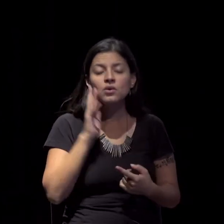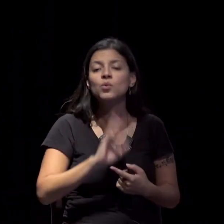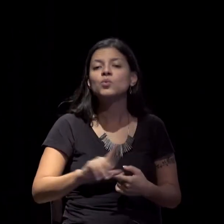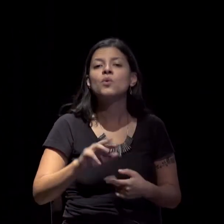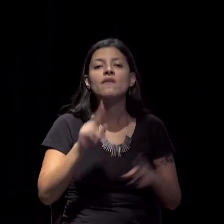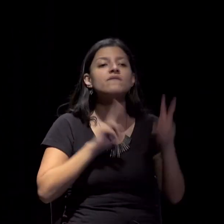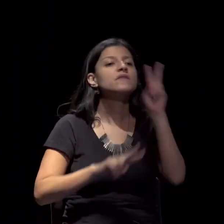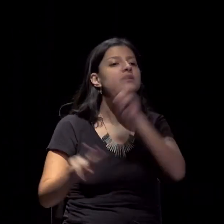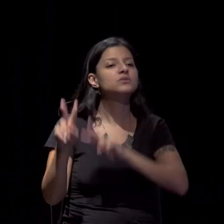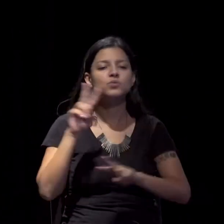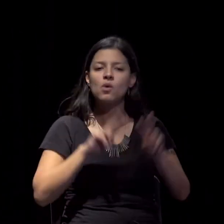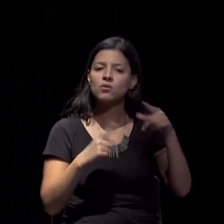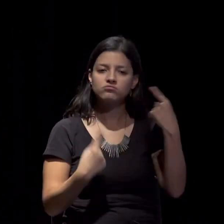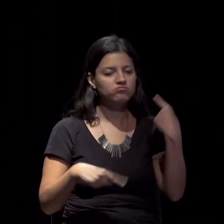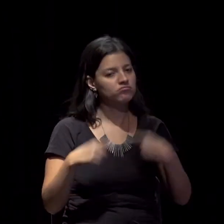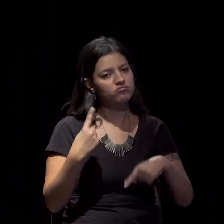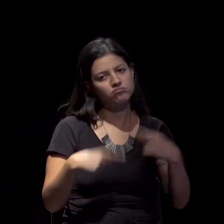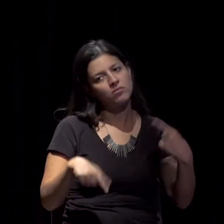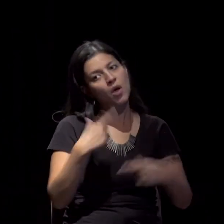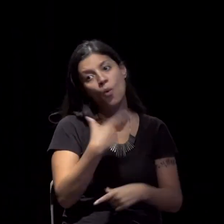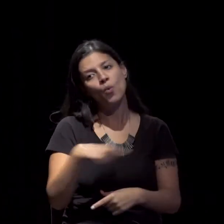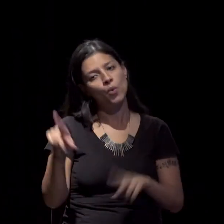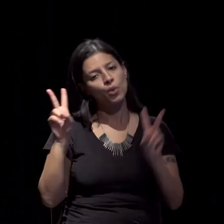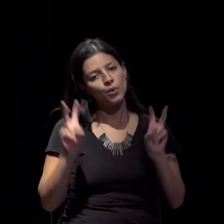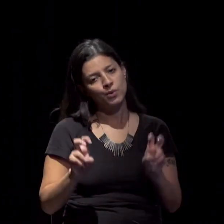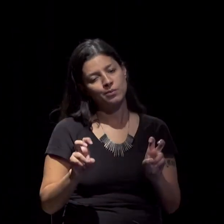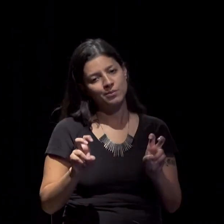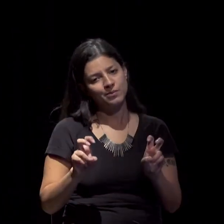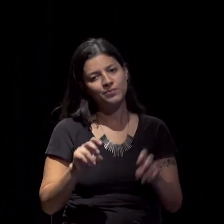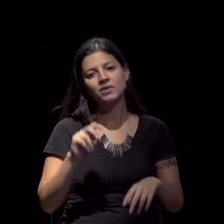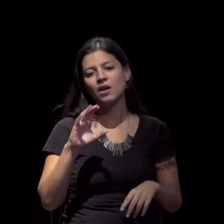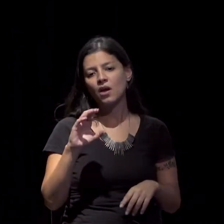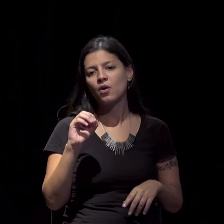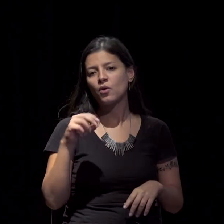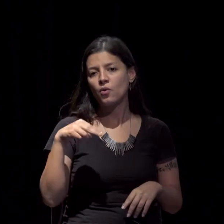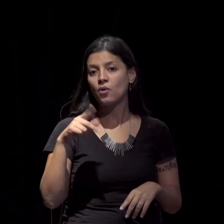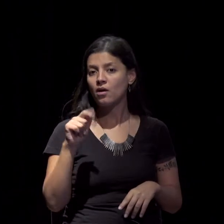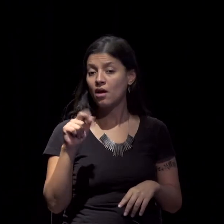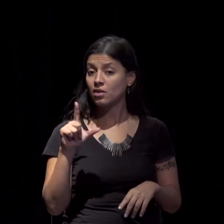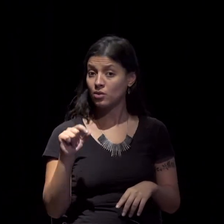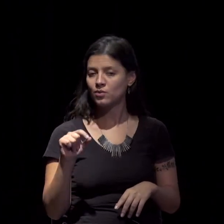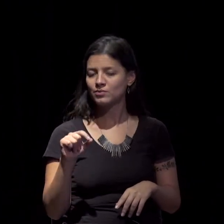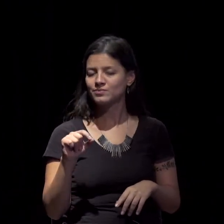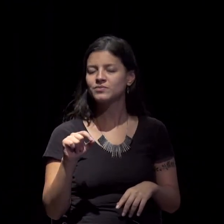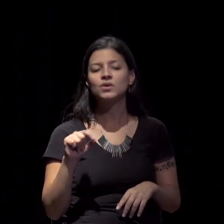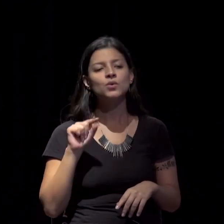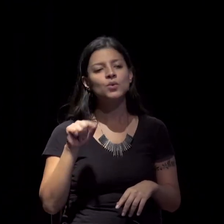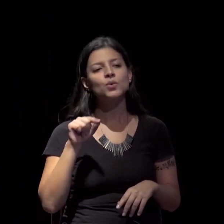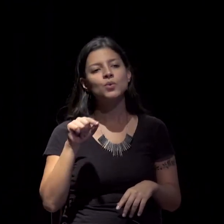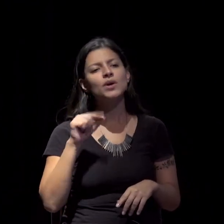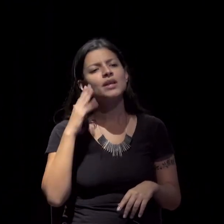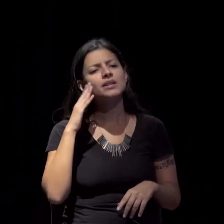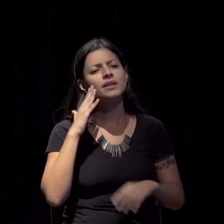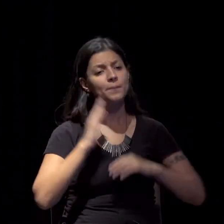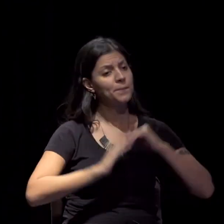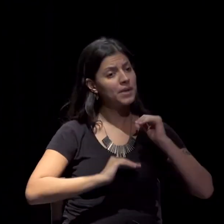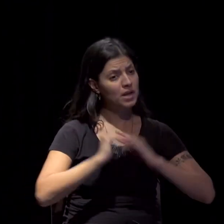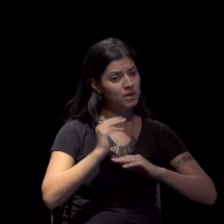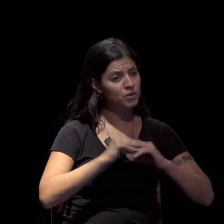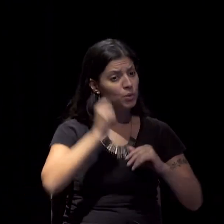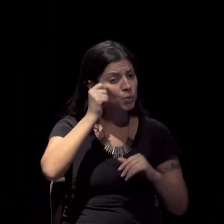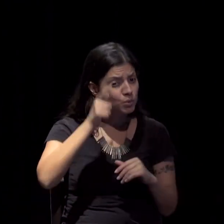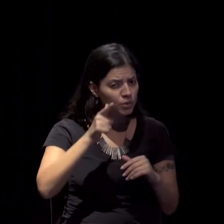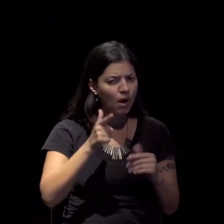aspecto visual do meu tema de abordagem, que é o congado. A minha preocupação, na verdade, é tentar entender como que uma prática cultural